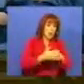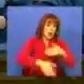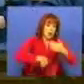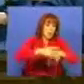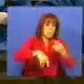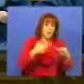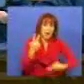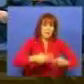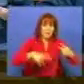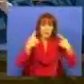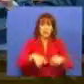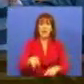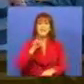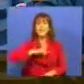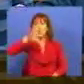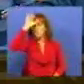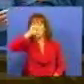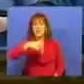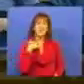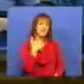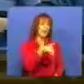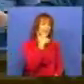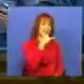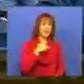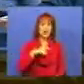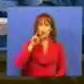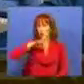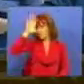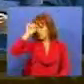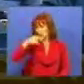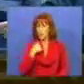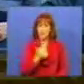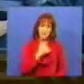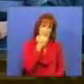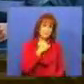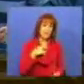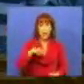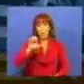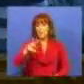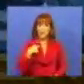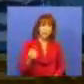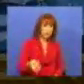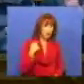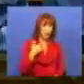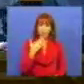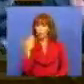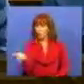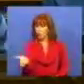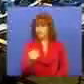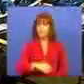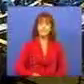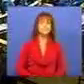avaliação que têm. A Sra. Ministra está feliz, a Sra. Ministra está satisfeita. O país é que não está. Muito obrigada.